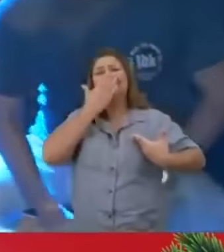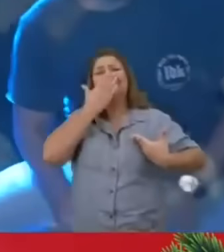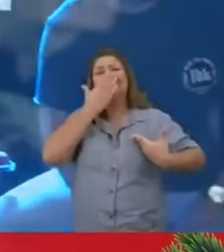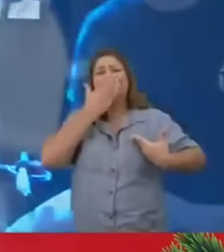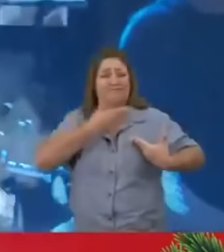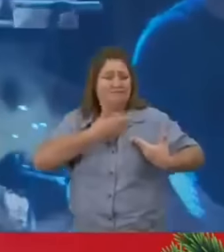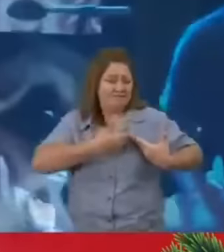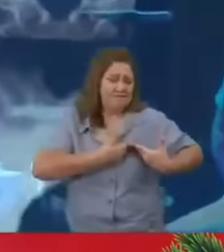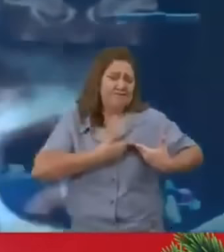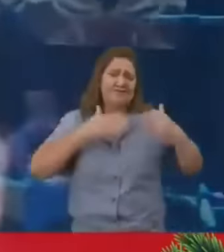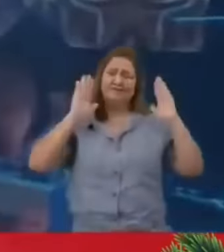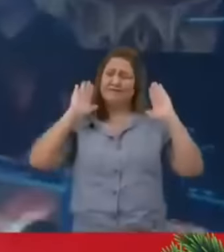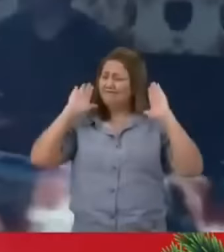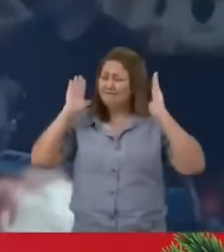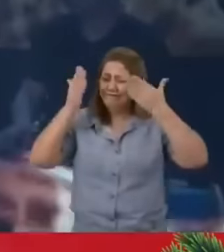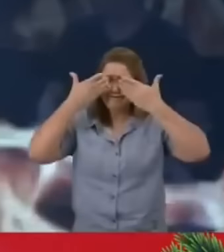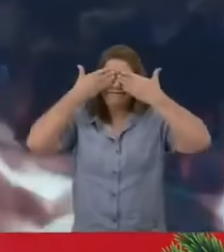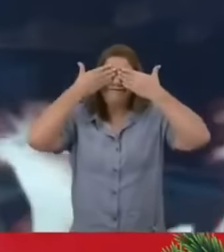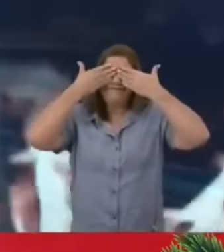fica mudo,